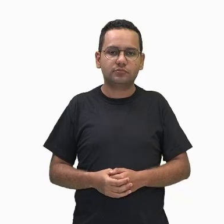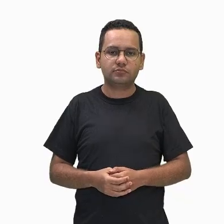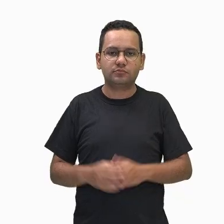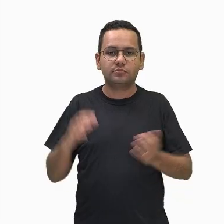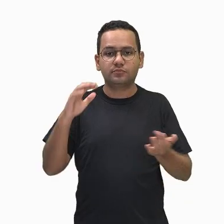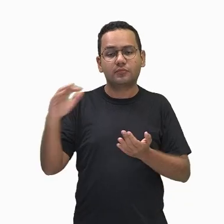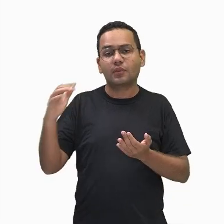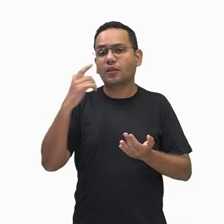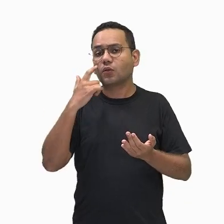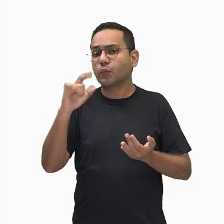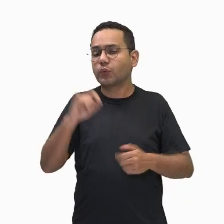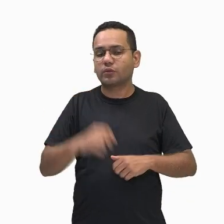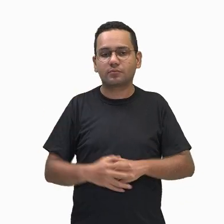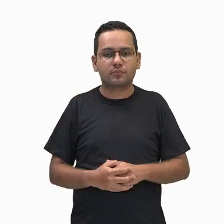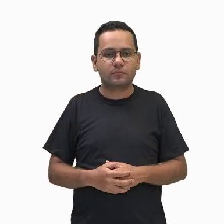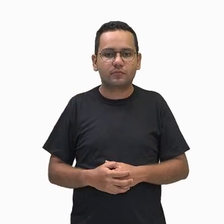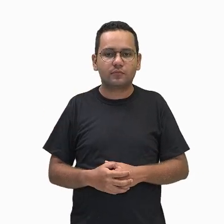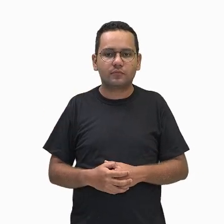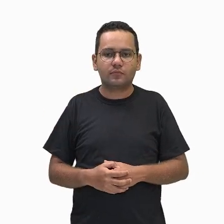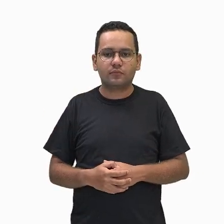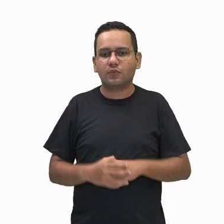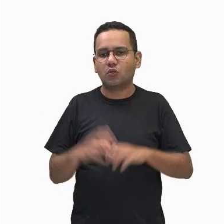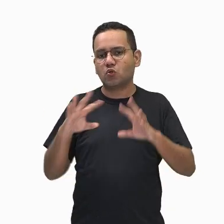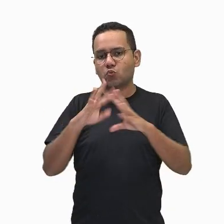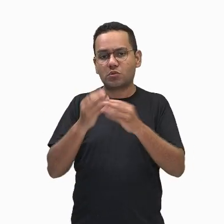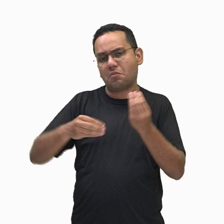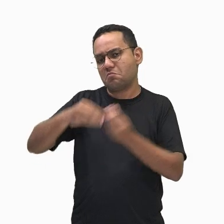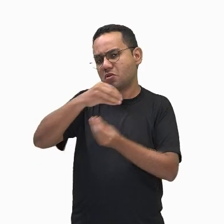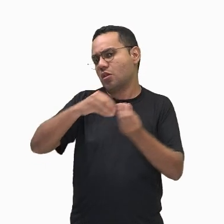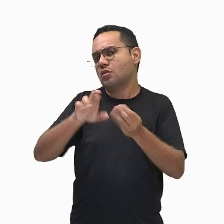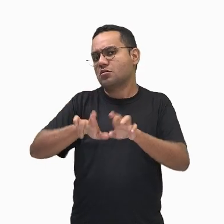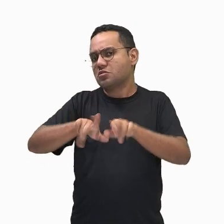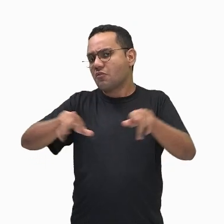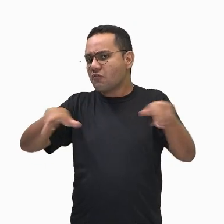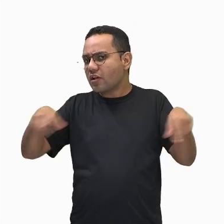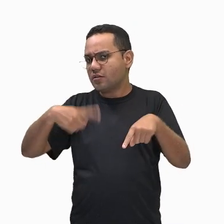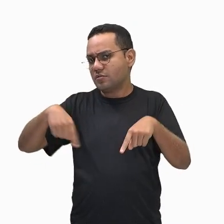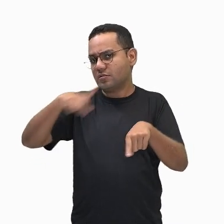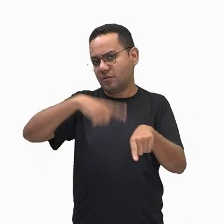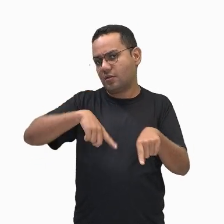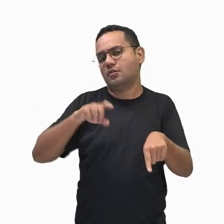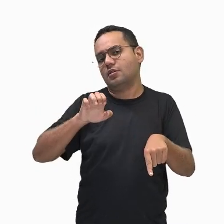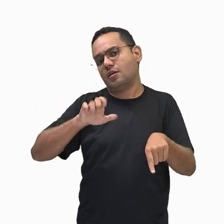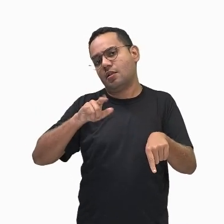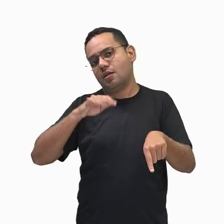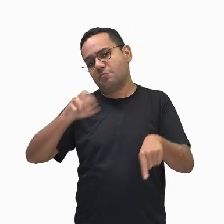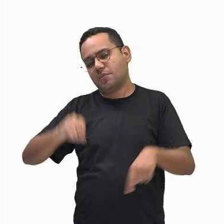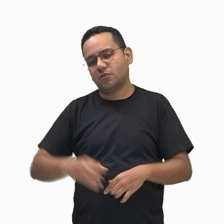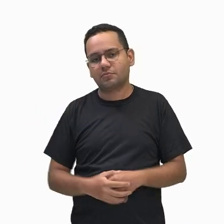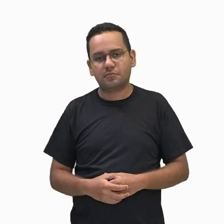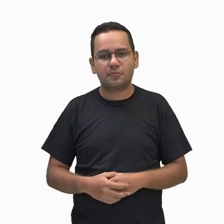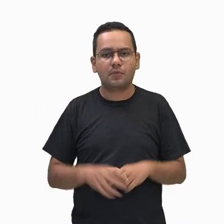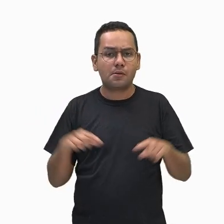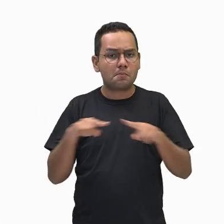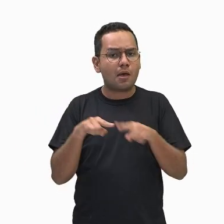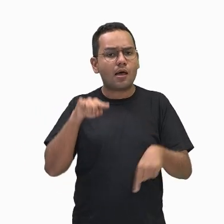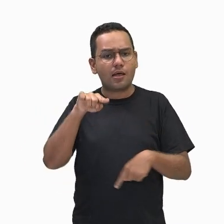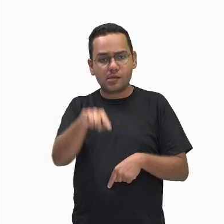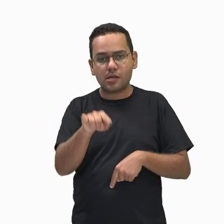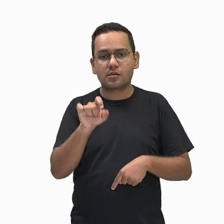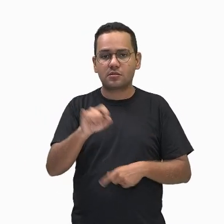compostos, que eles são diferentes dos elementos. Os compostos são substâncias formadas